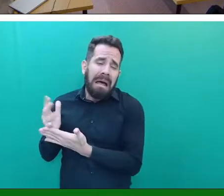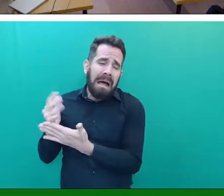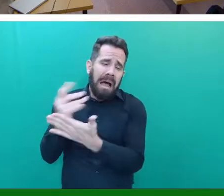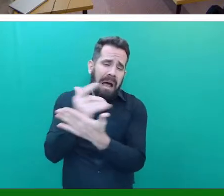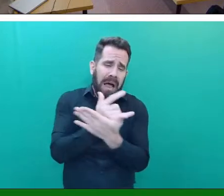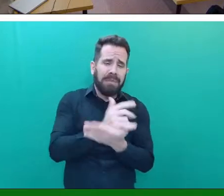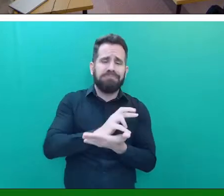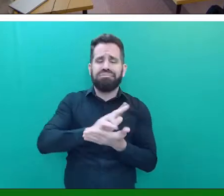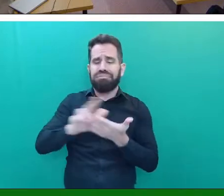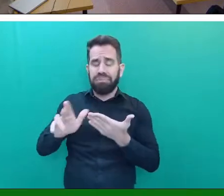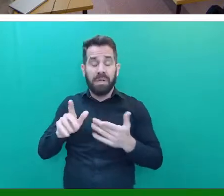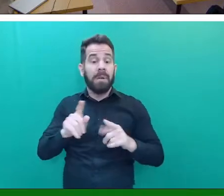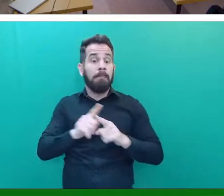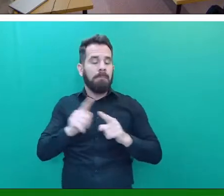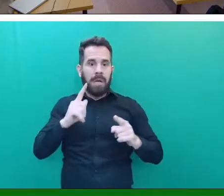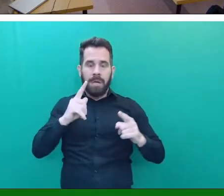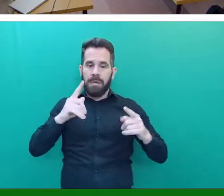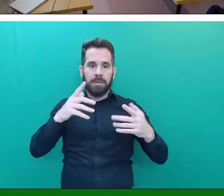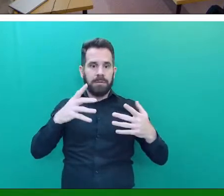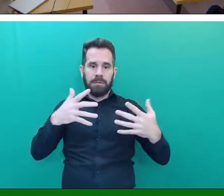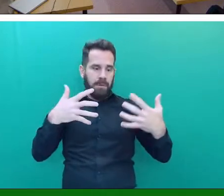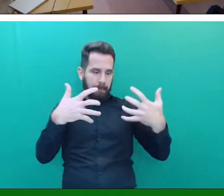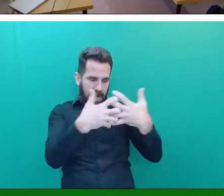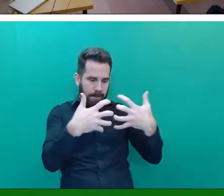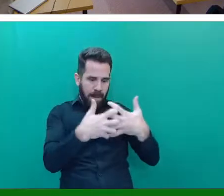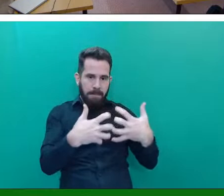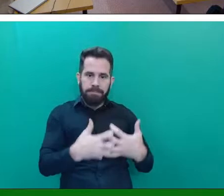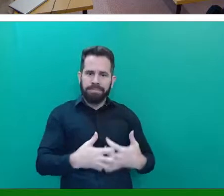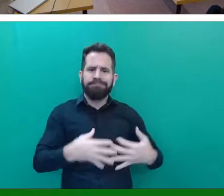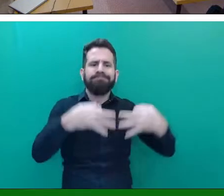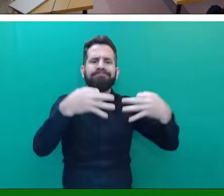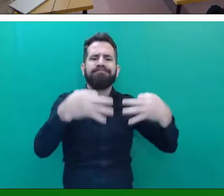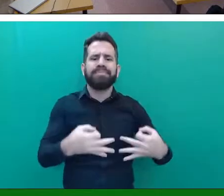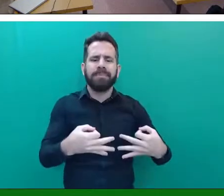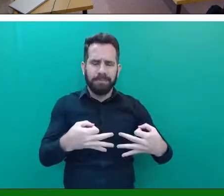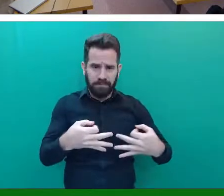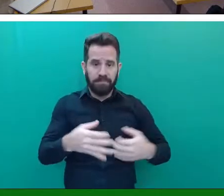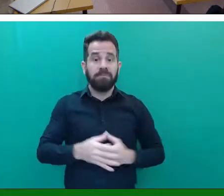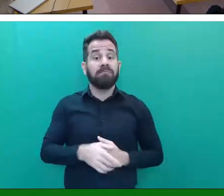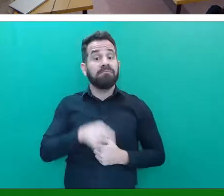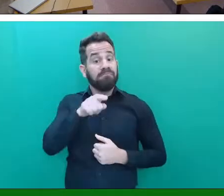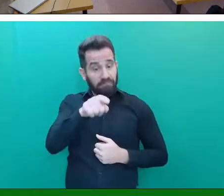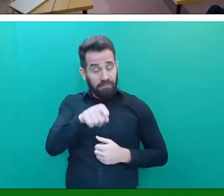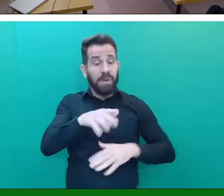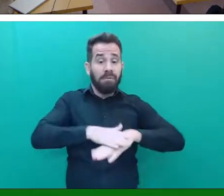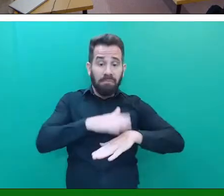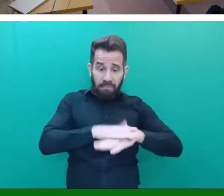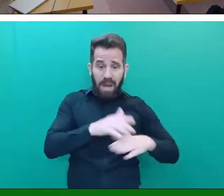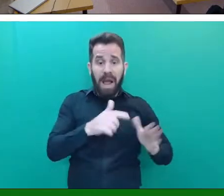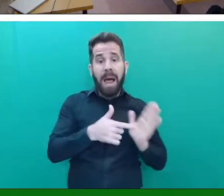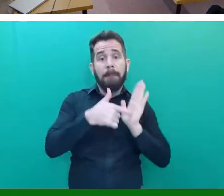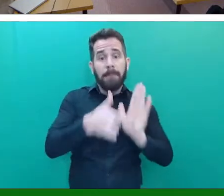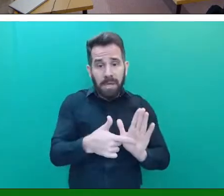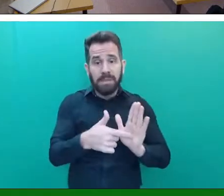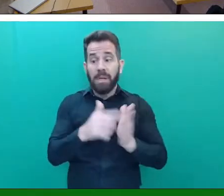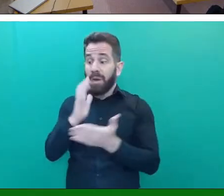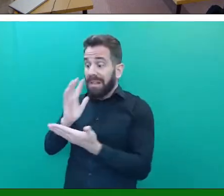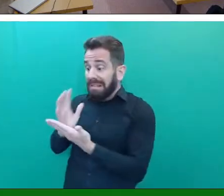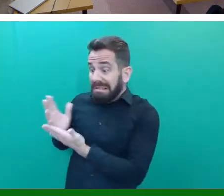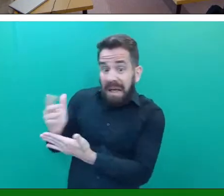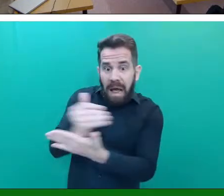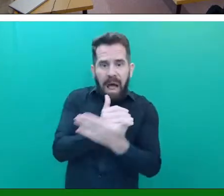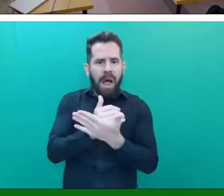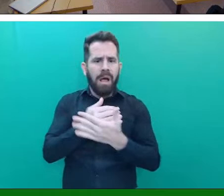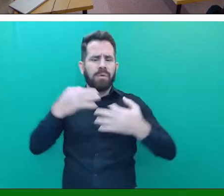formas muito complexas, né? Mas, em vez disso, você apresentou os dados de forma muito fácil de